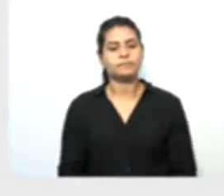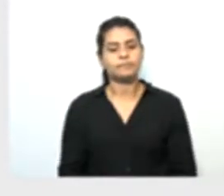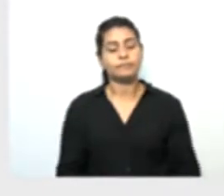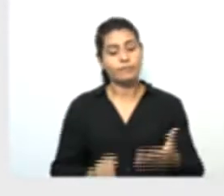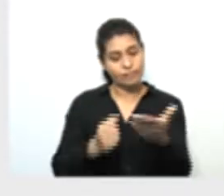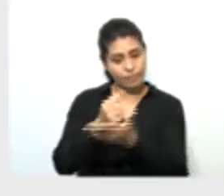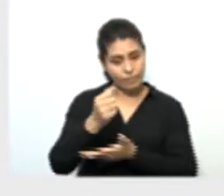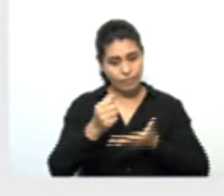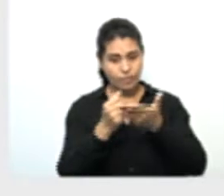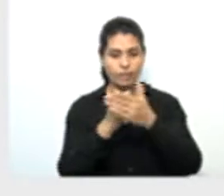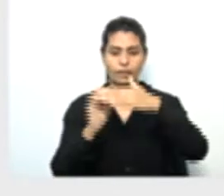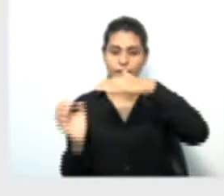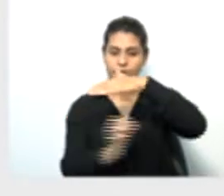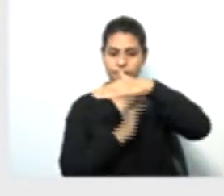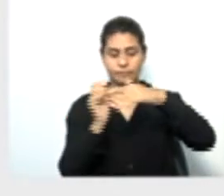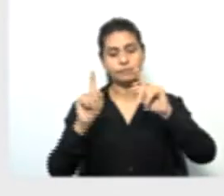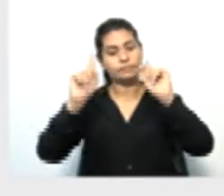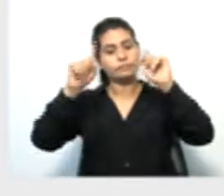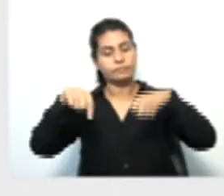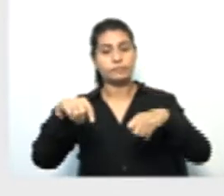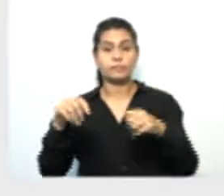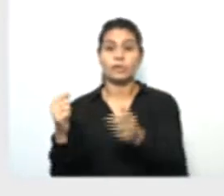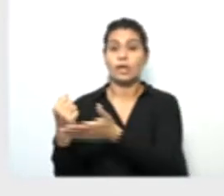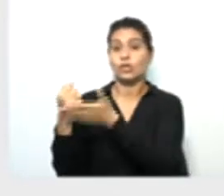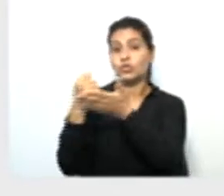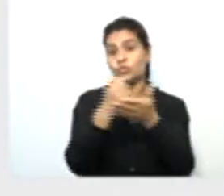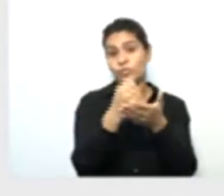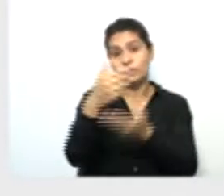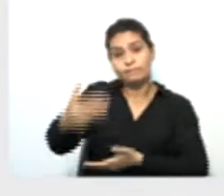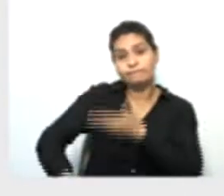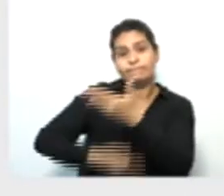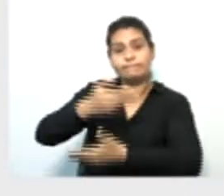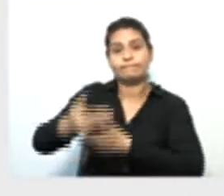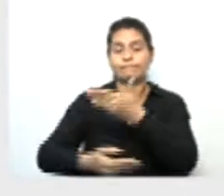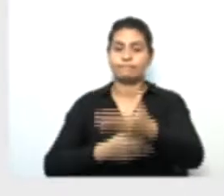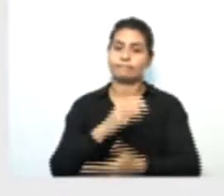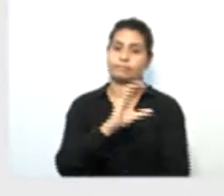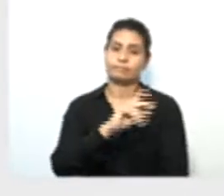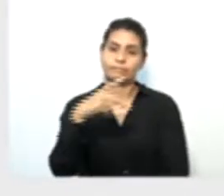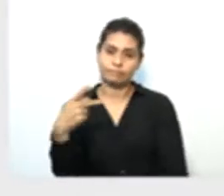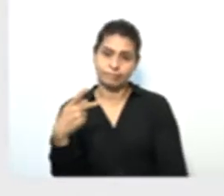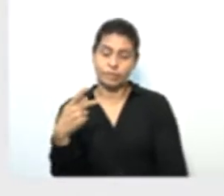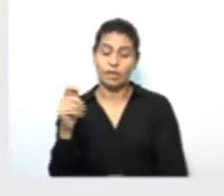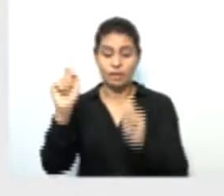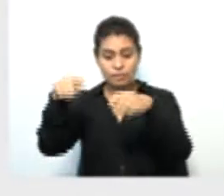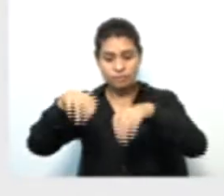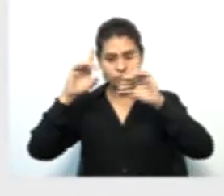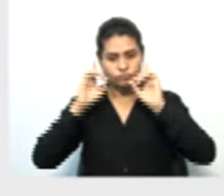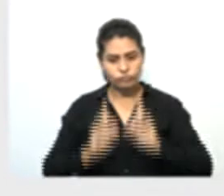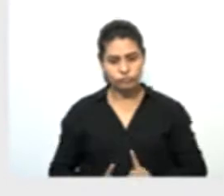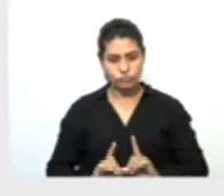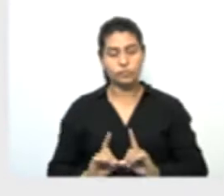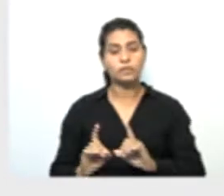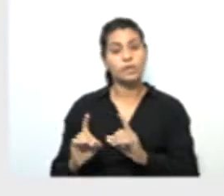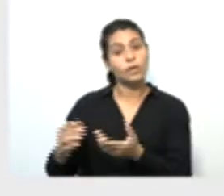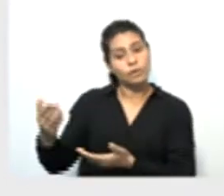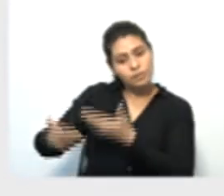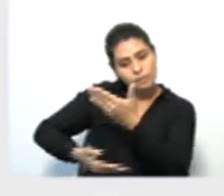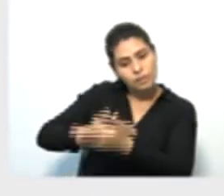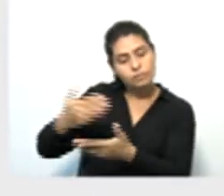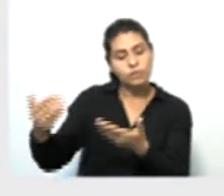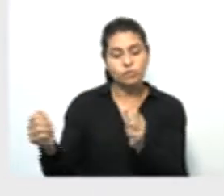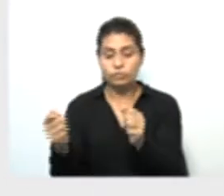base das empresas cooperativas são a ajuda mútua, a solidariedade, a democracia e a